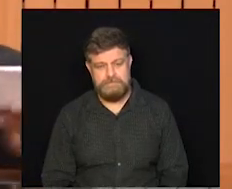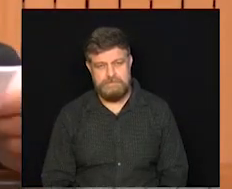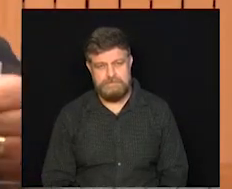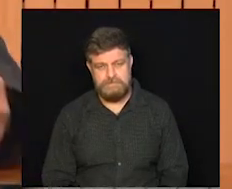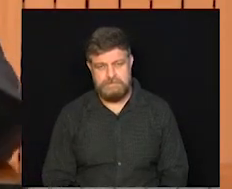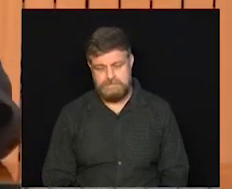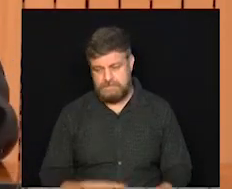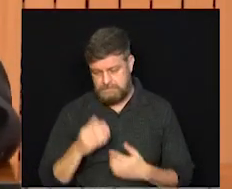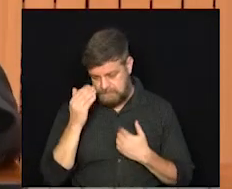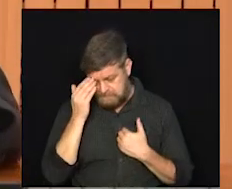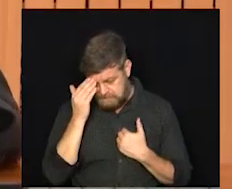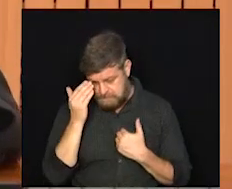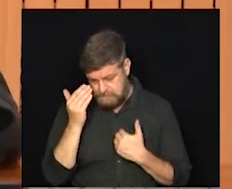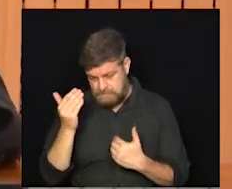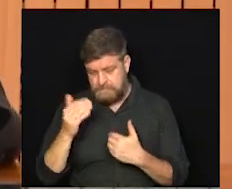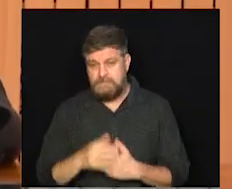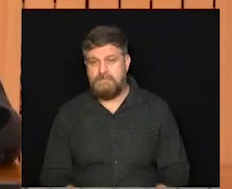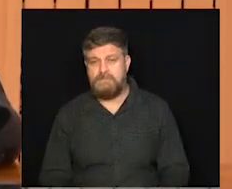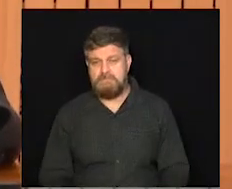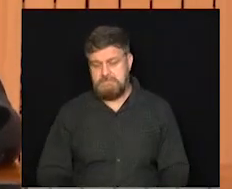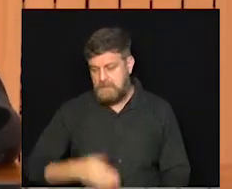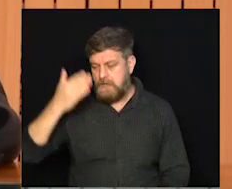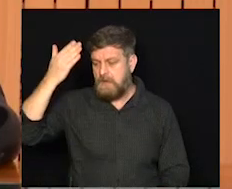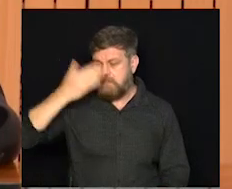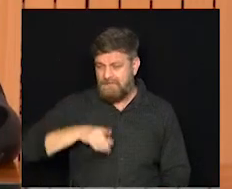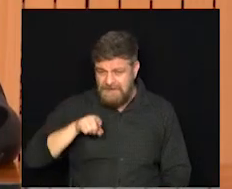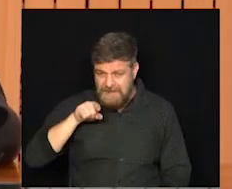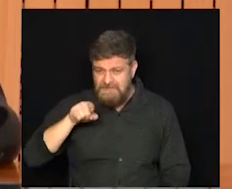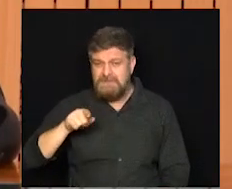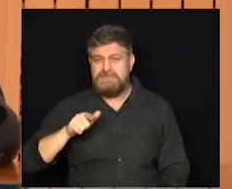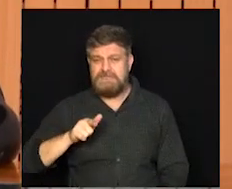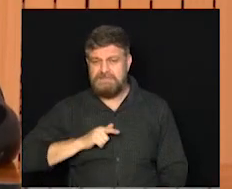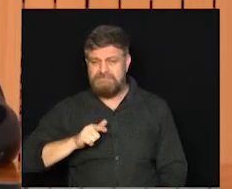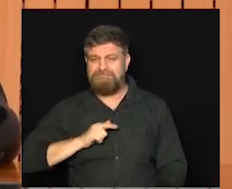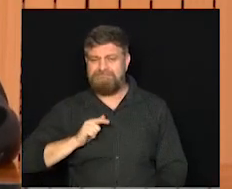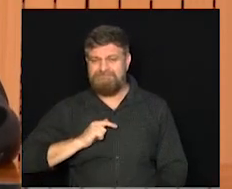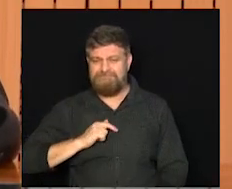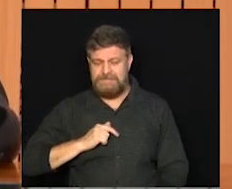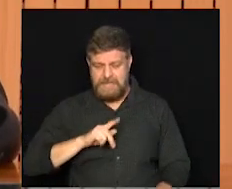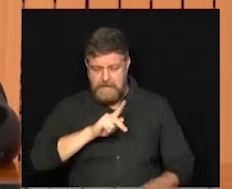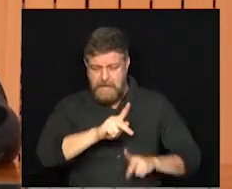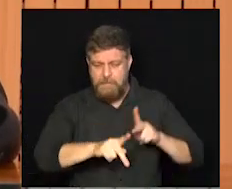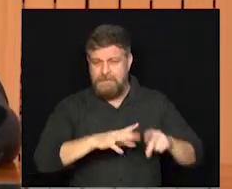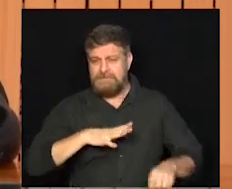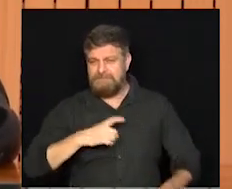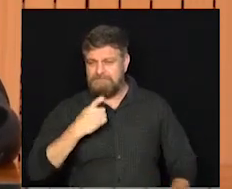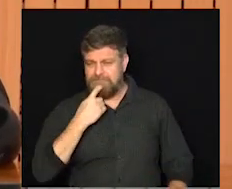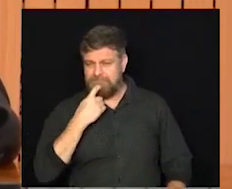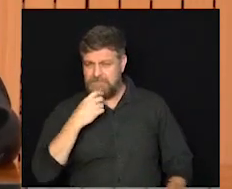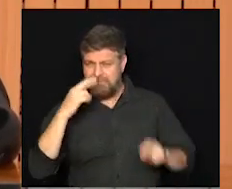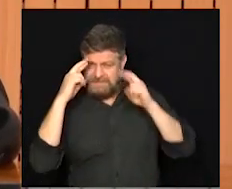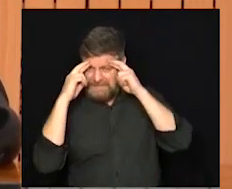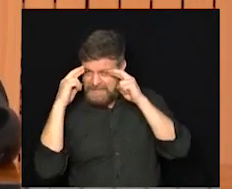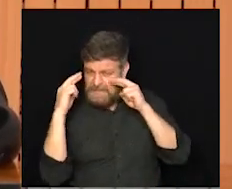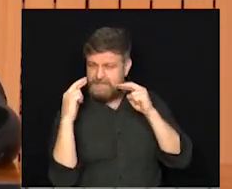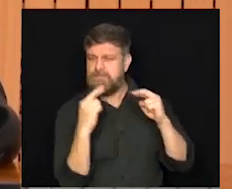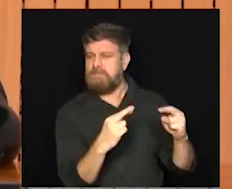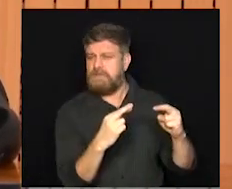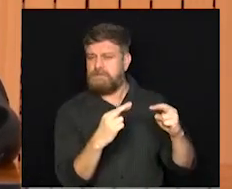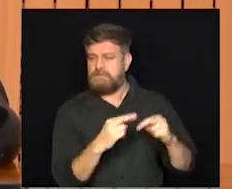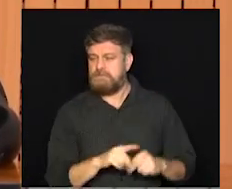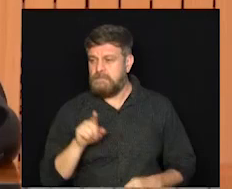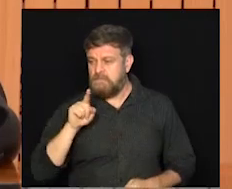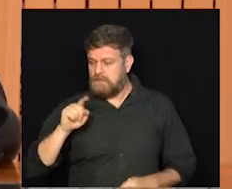Obrigado, Paulo. Isso demonstra o respeito de Vossa Excelência com a população de Campinas, a sua dedicação,